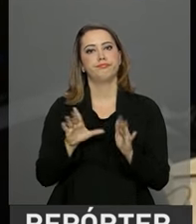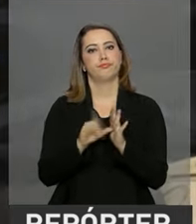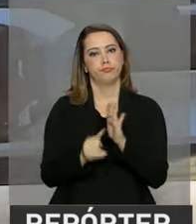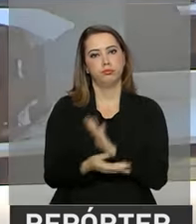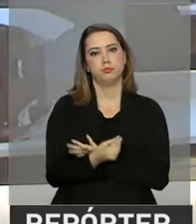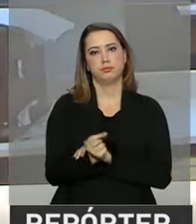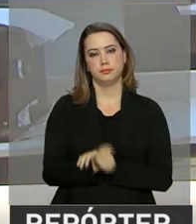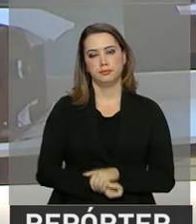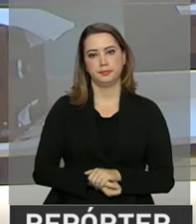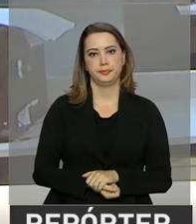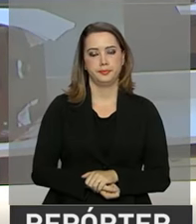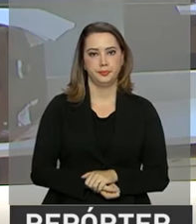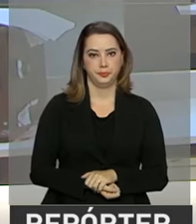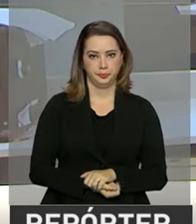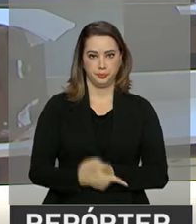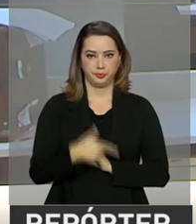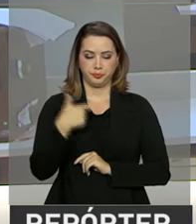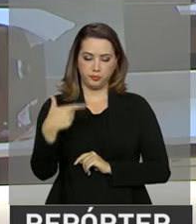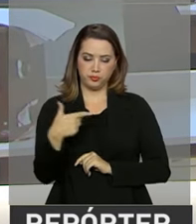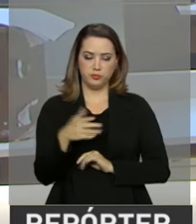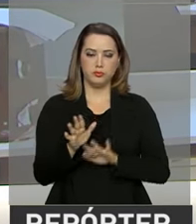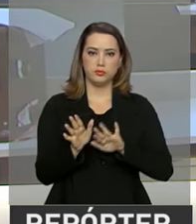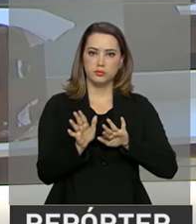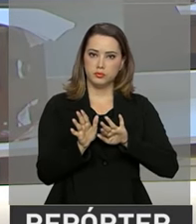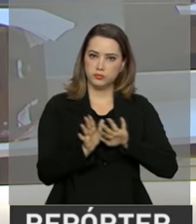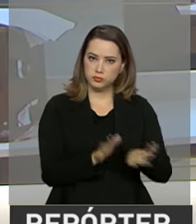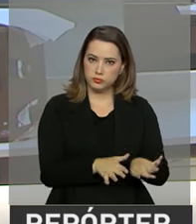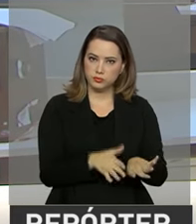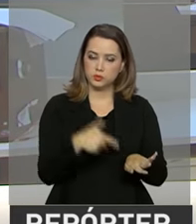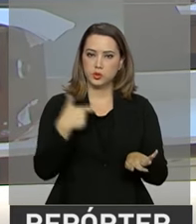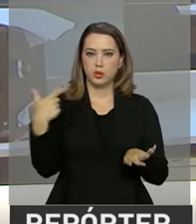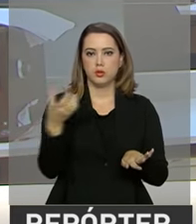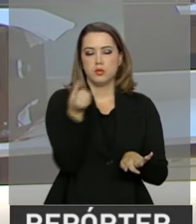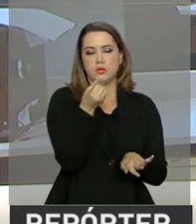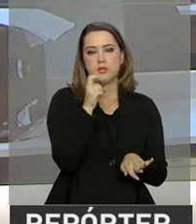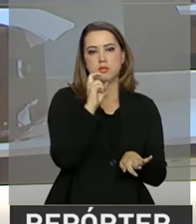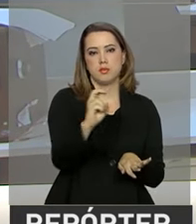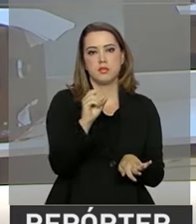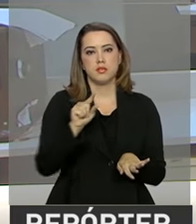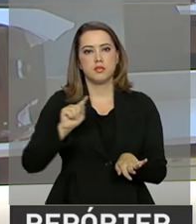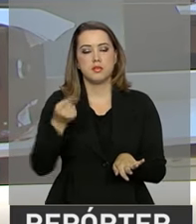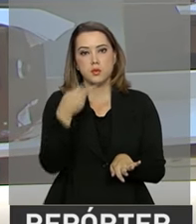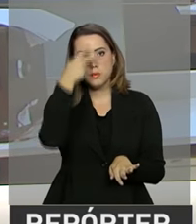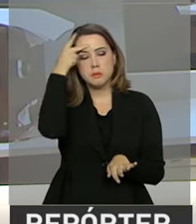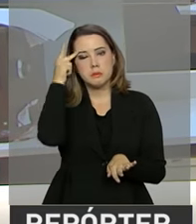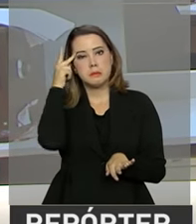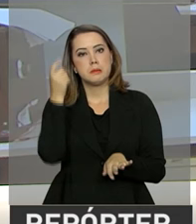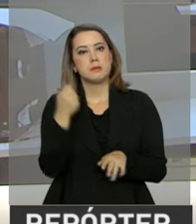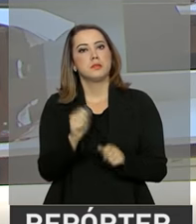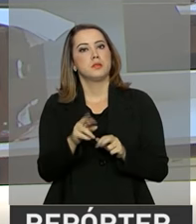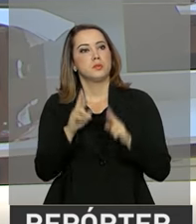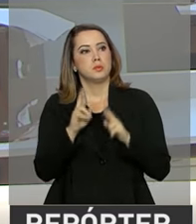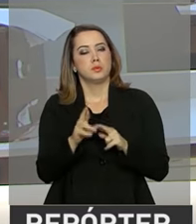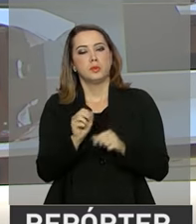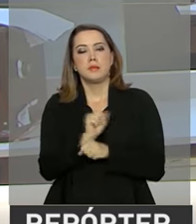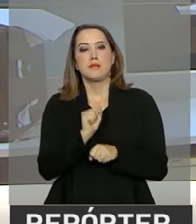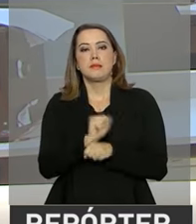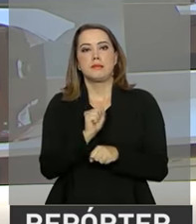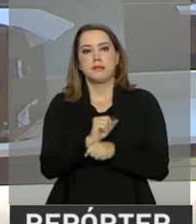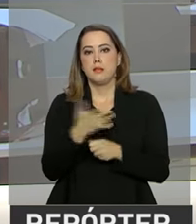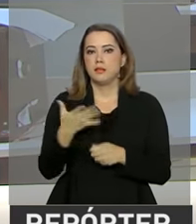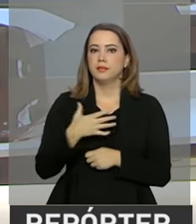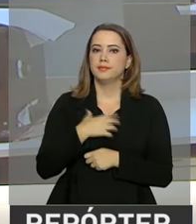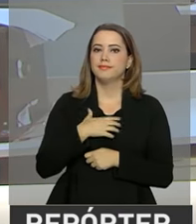corrupção e os 265.000 estudantes que se inscreveram no fiéis aguardam ansiosamente o resultado que sai